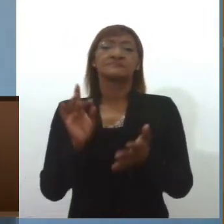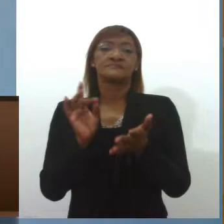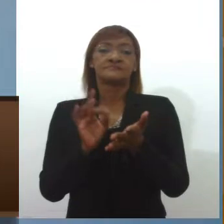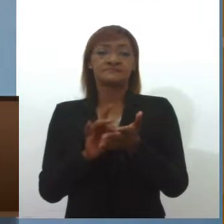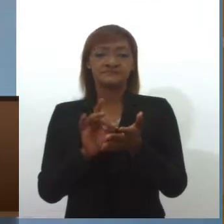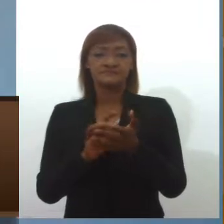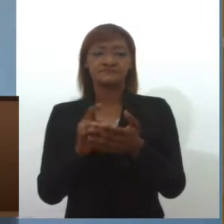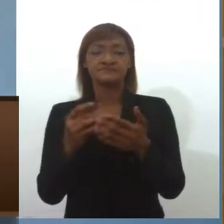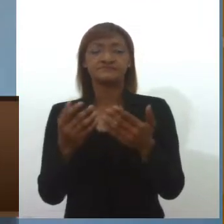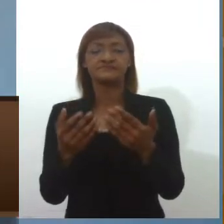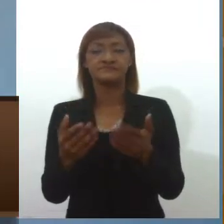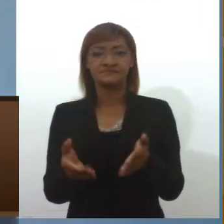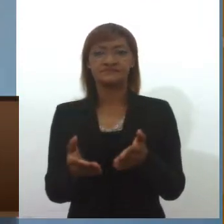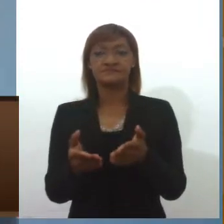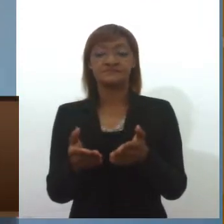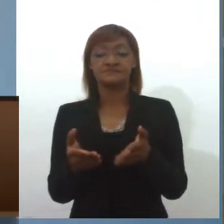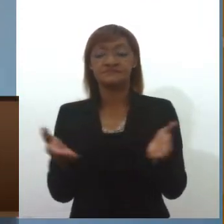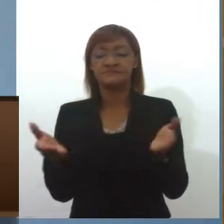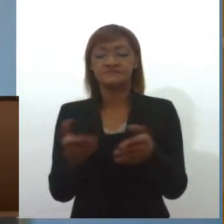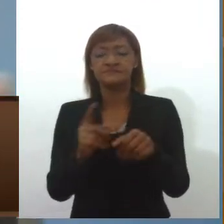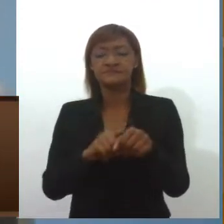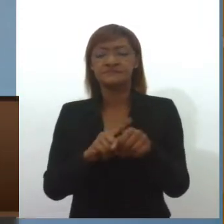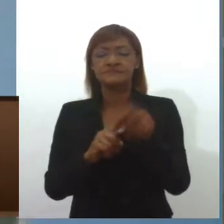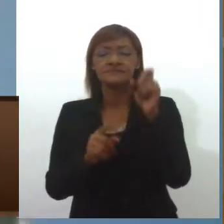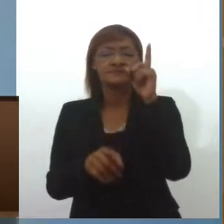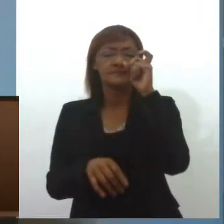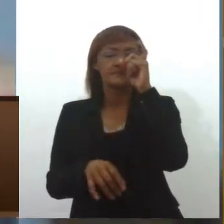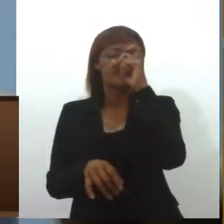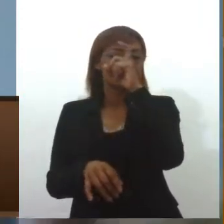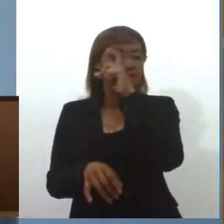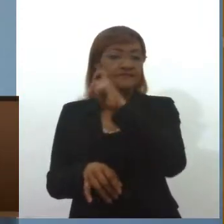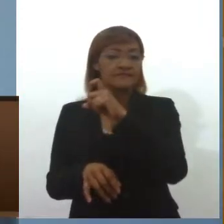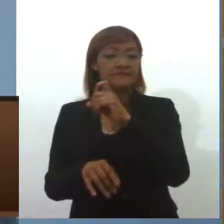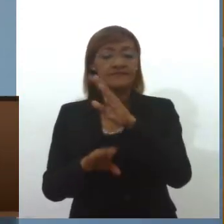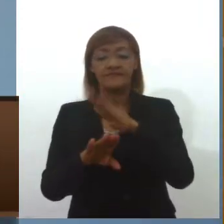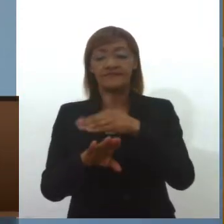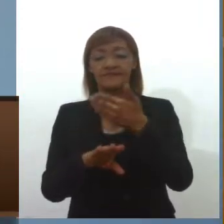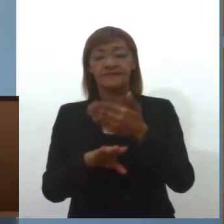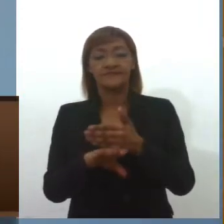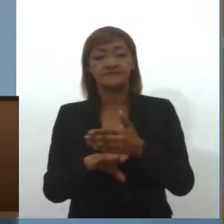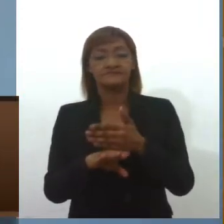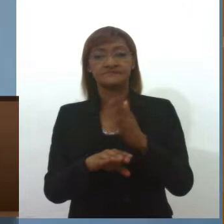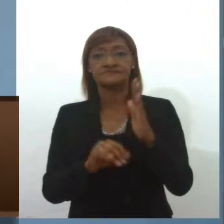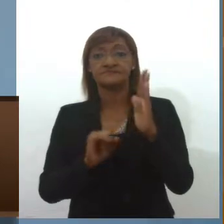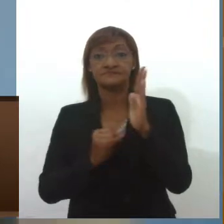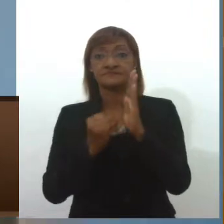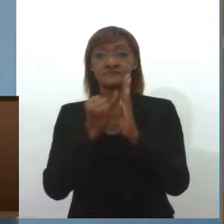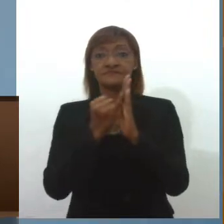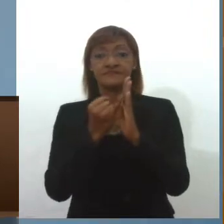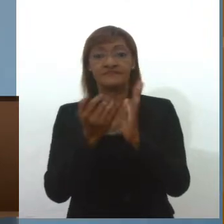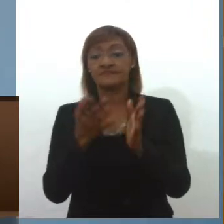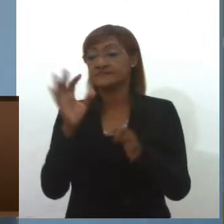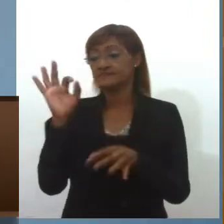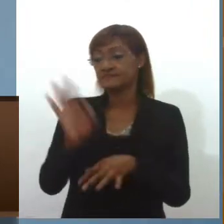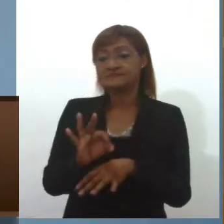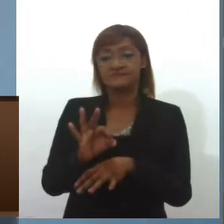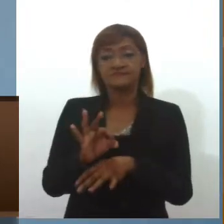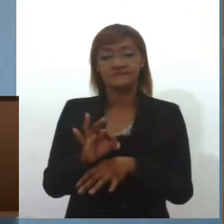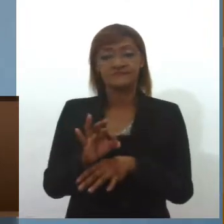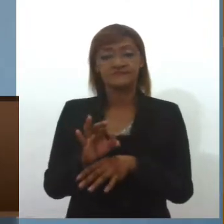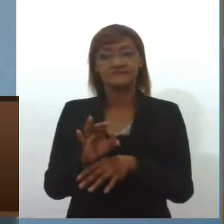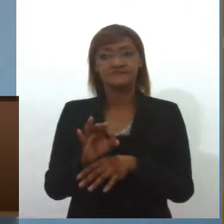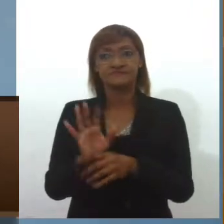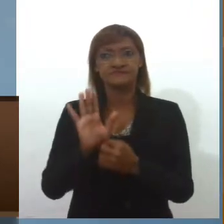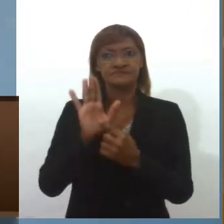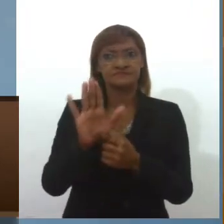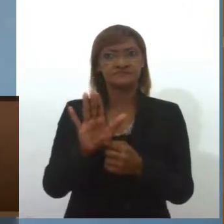período muito complicado, até que essa inflação de custos, esse choque de oferta seja estabilizado, como foi passado na